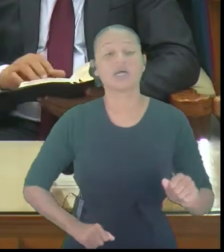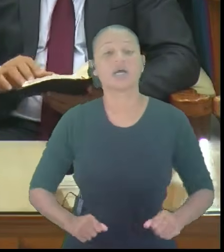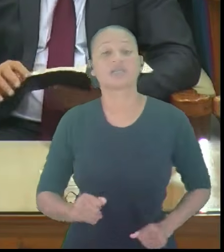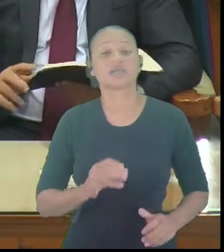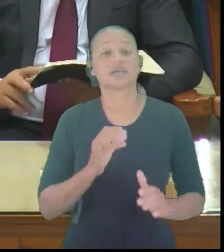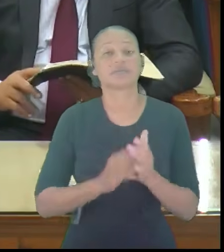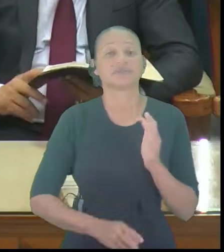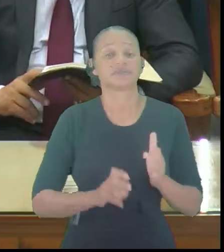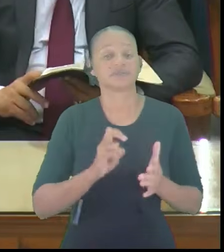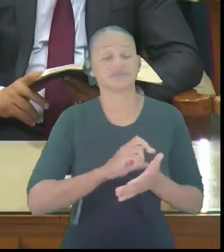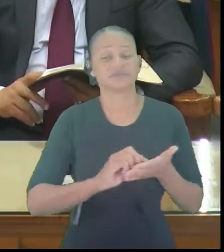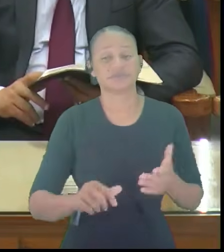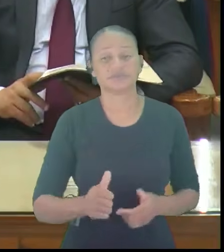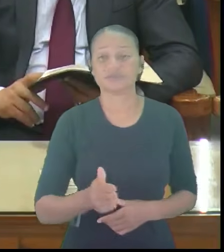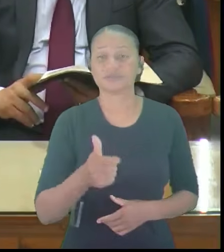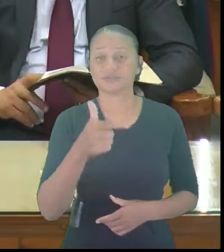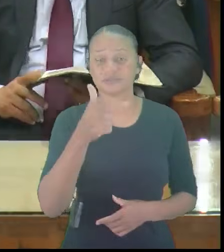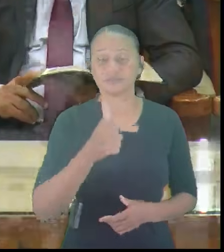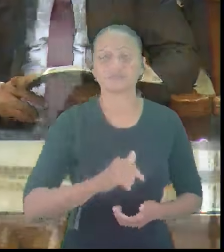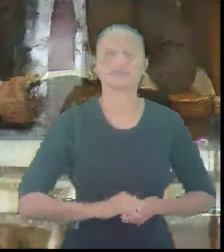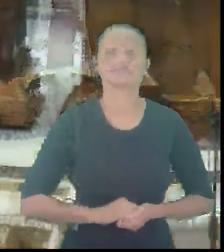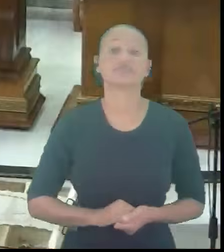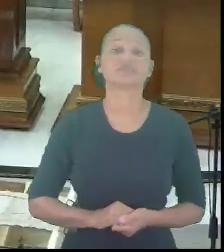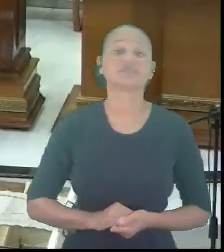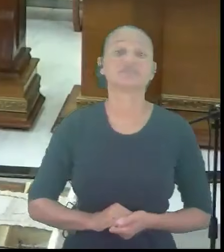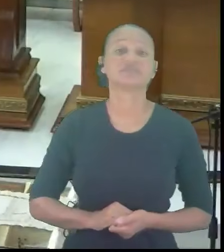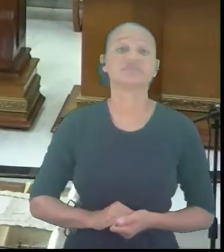5 e 12. Atos 5 e 12.